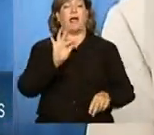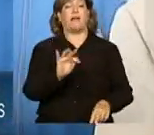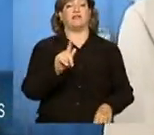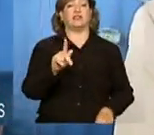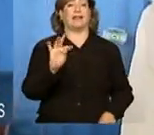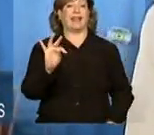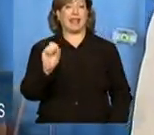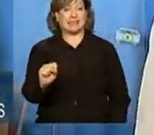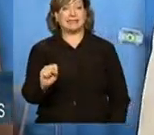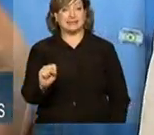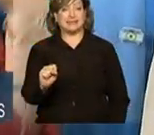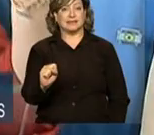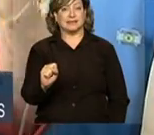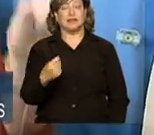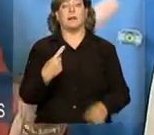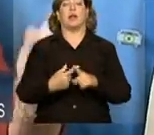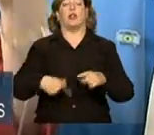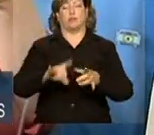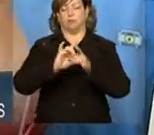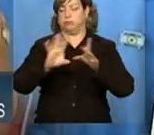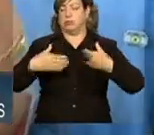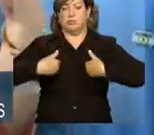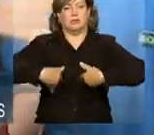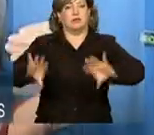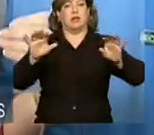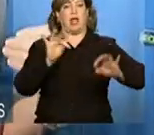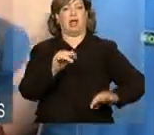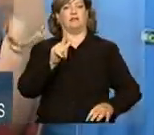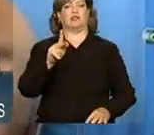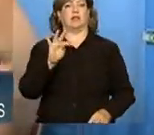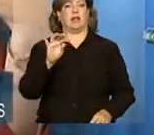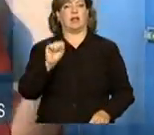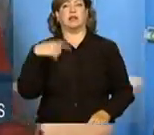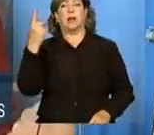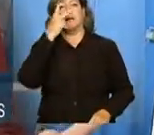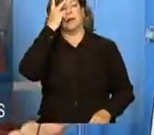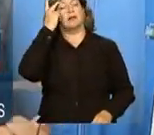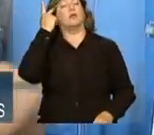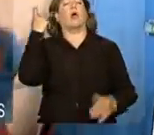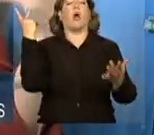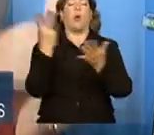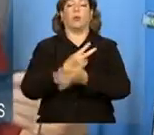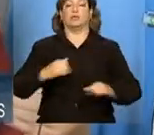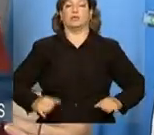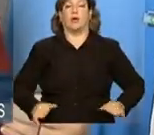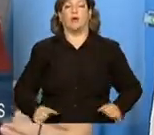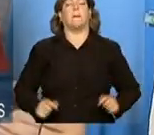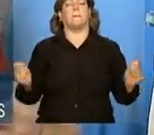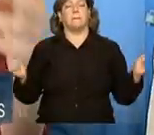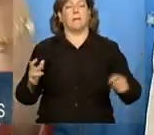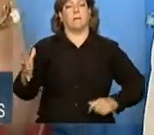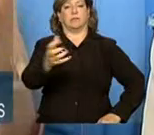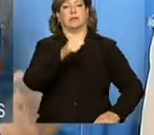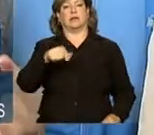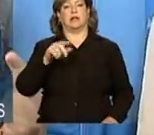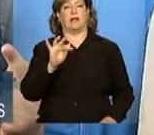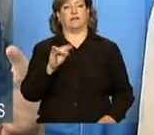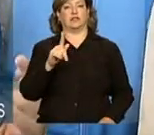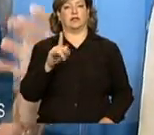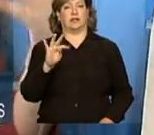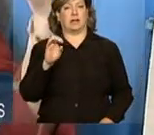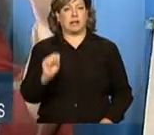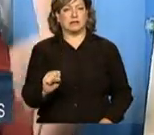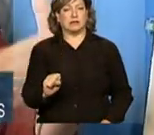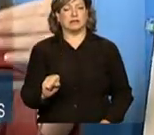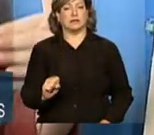FGTS, né, que a gente libera FGTS para as pessoas atingidas e que a gente também garante duas